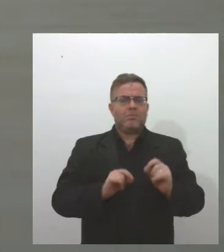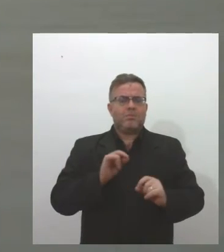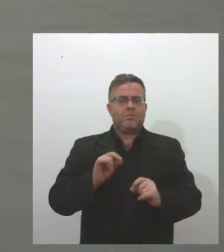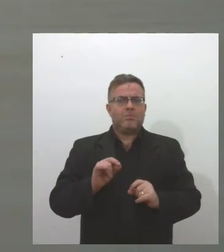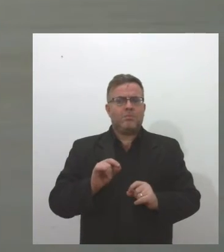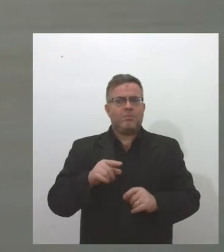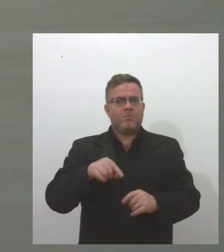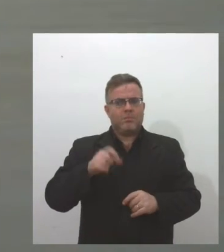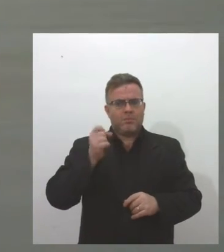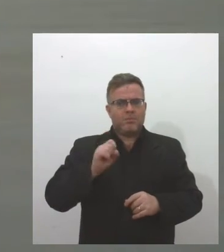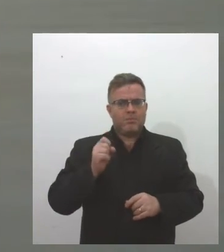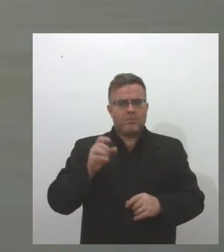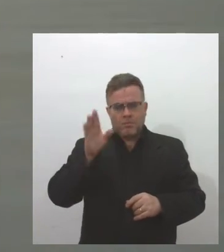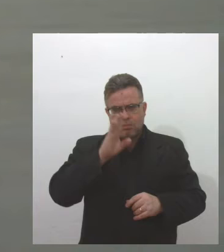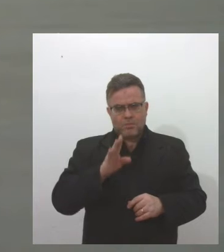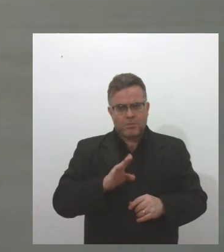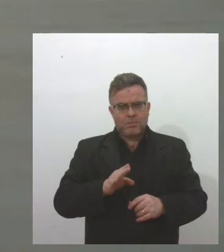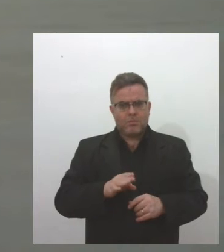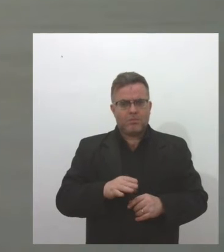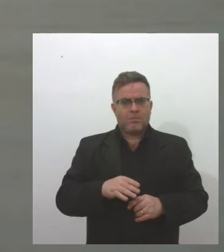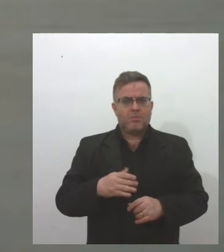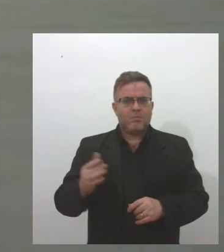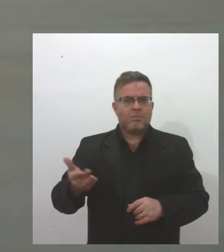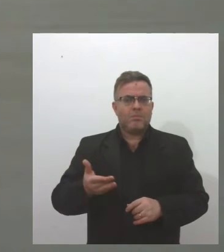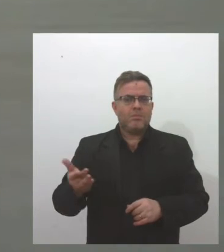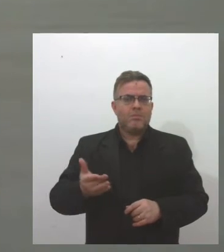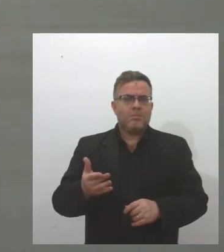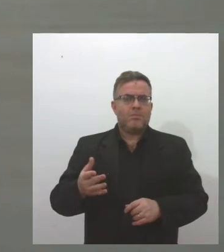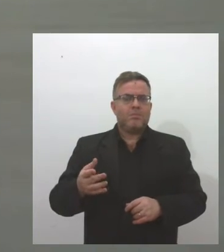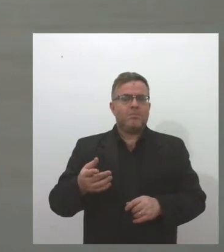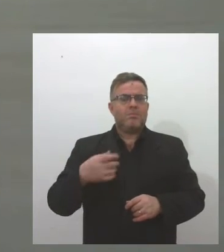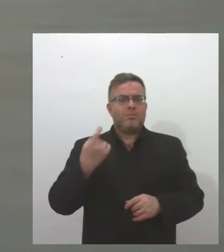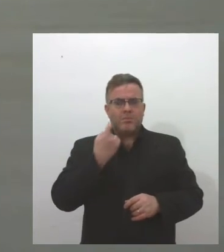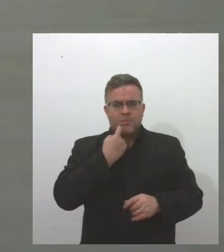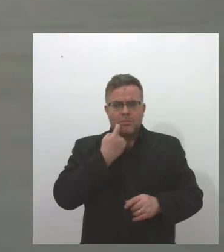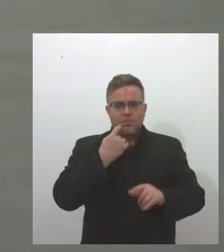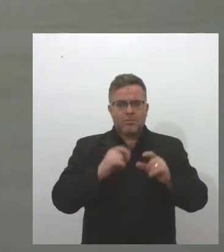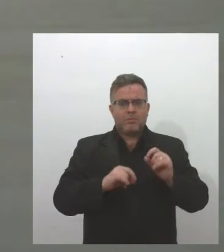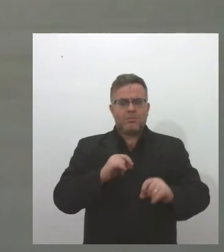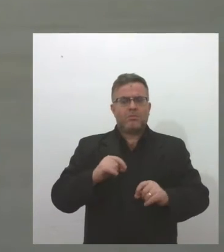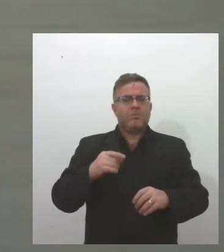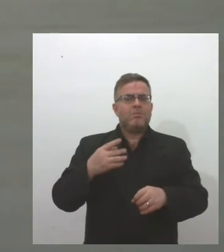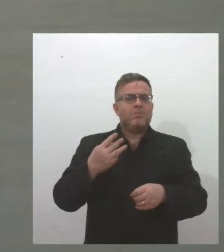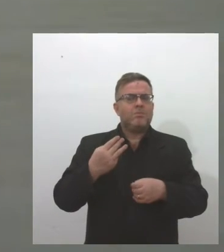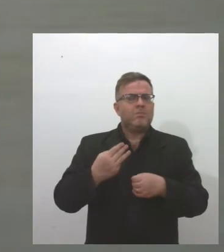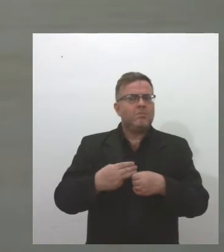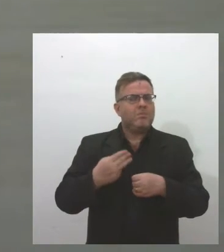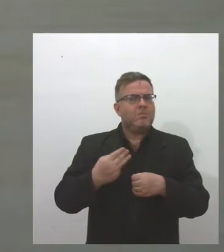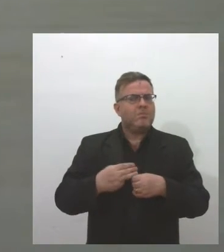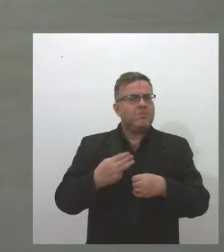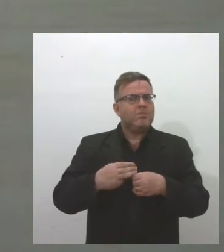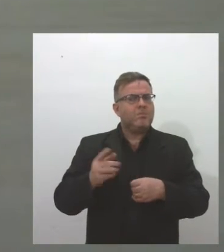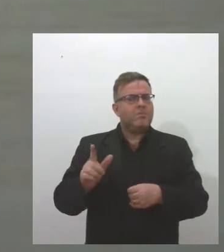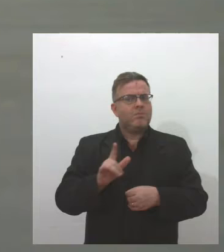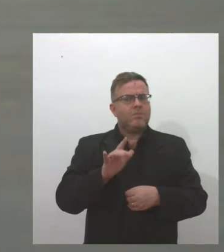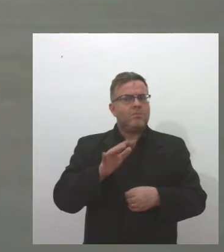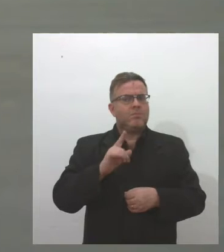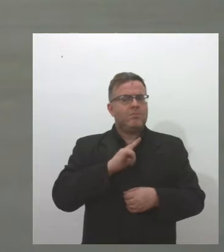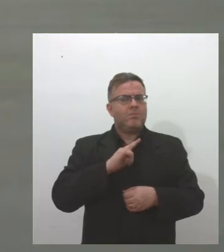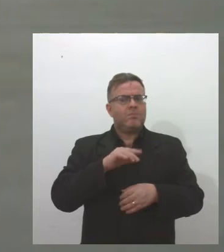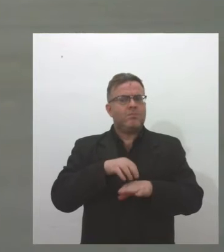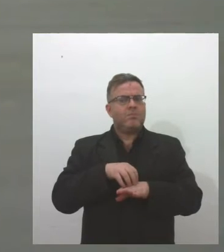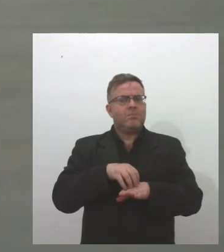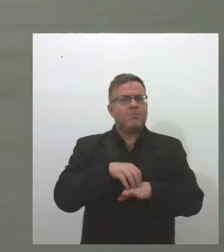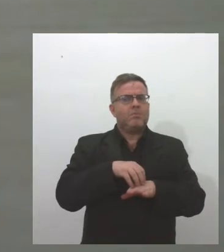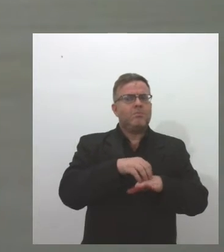do mundo, né? Vamos lá então com informação nesta terça-feira acontecendo no município de Lagarto, a segunda edição do Fórum Itinerante de